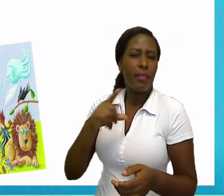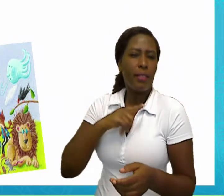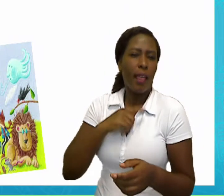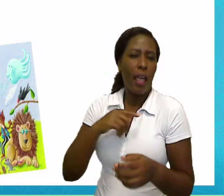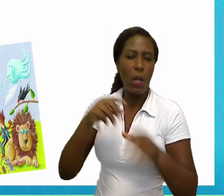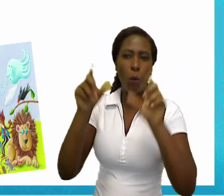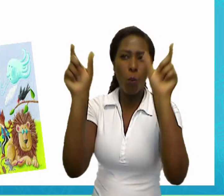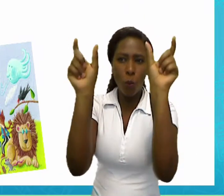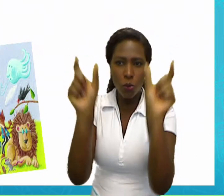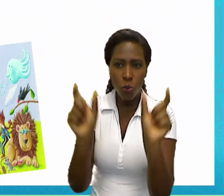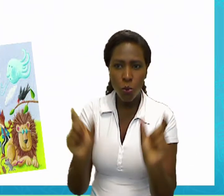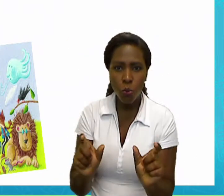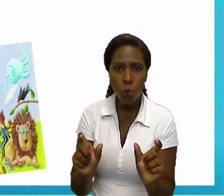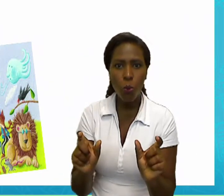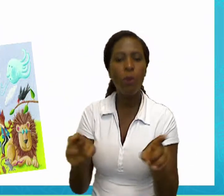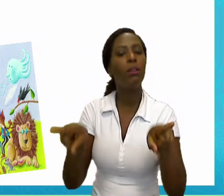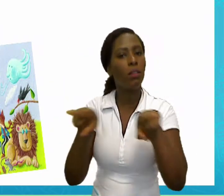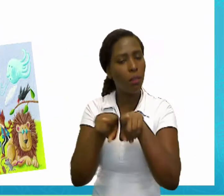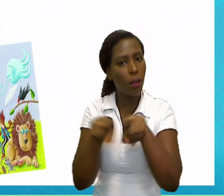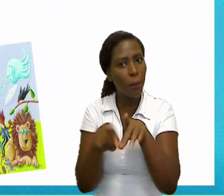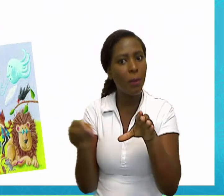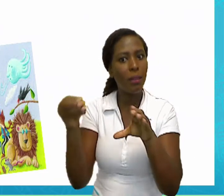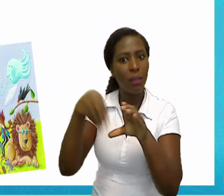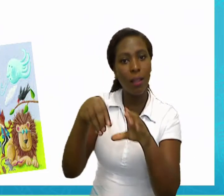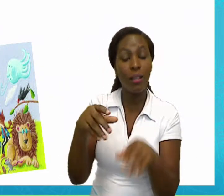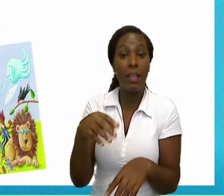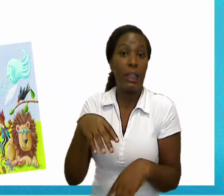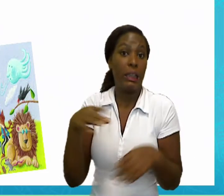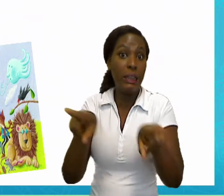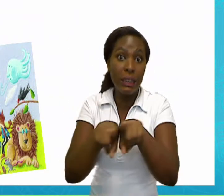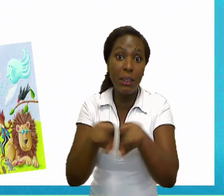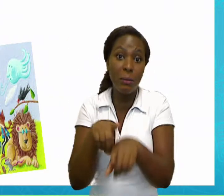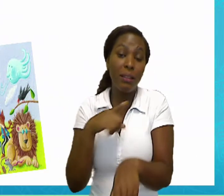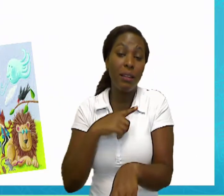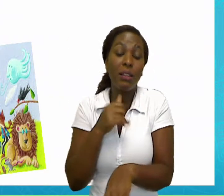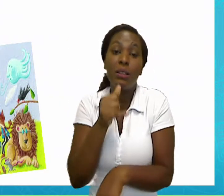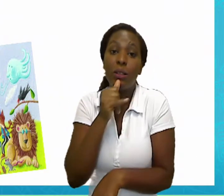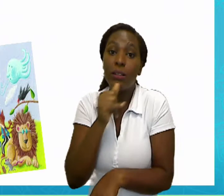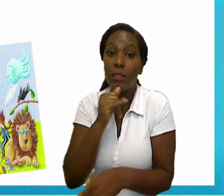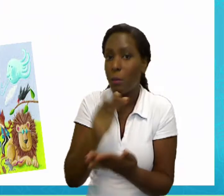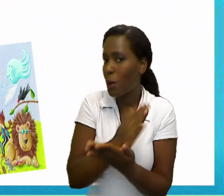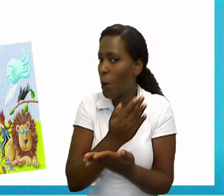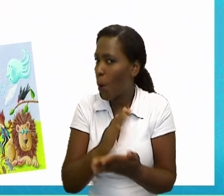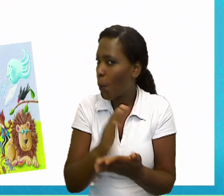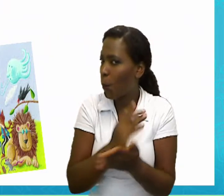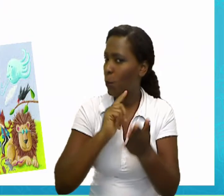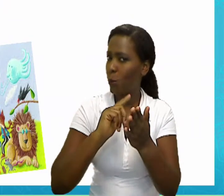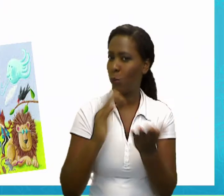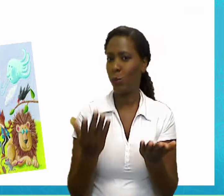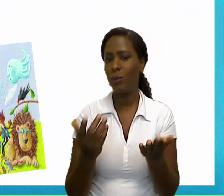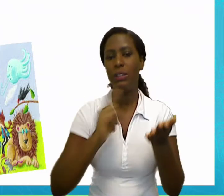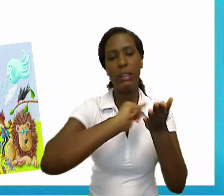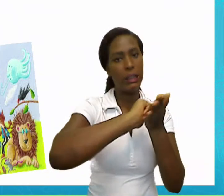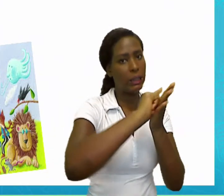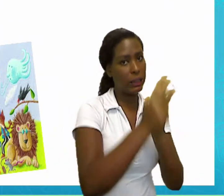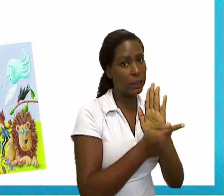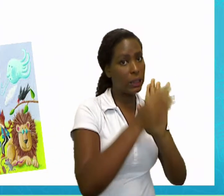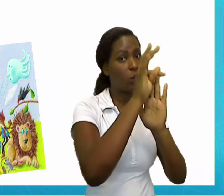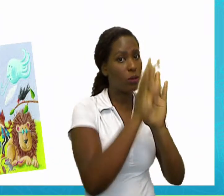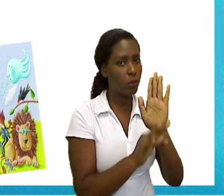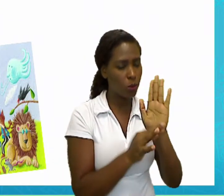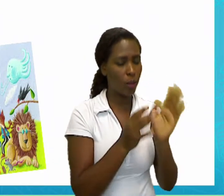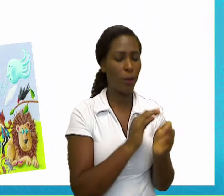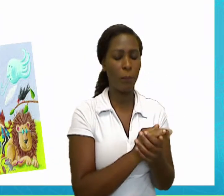só, alguns exemplos de gêneros textuais. Então, com essa estrutura narrativa,